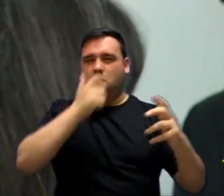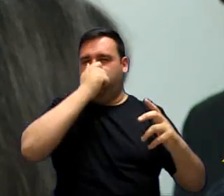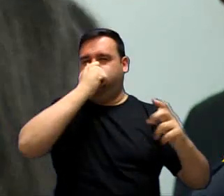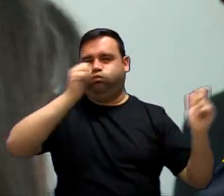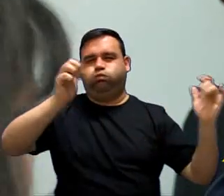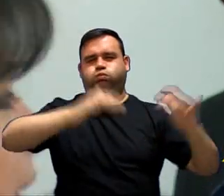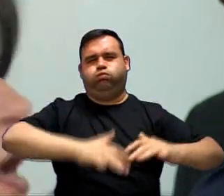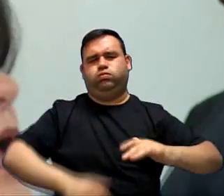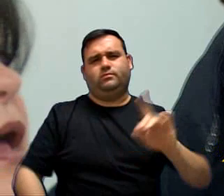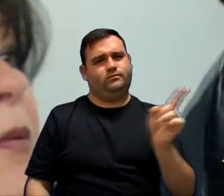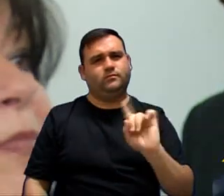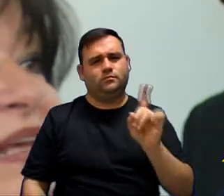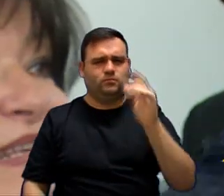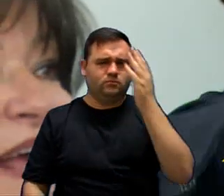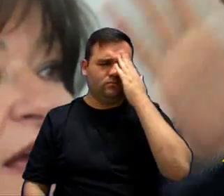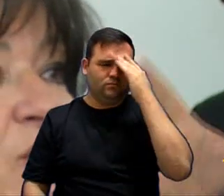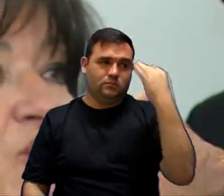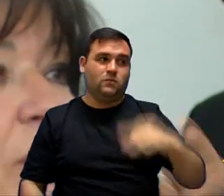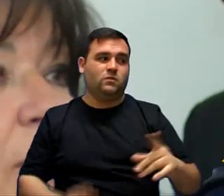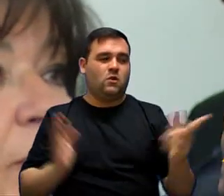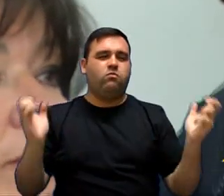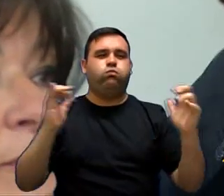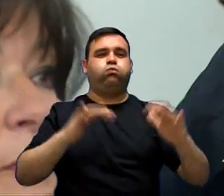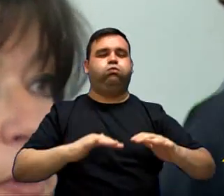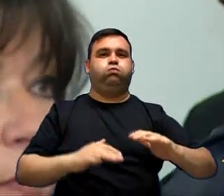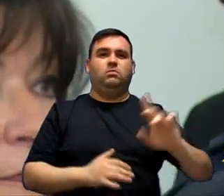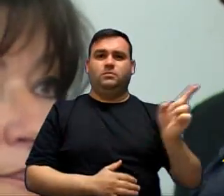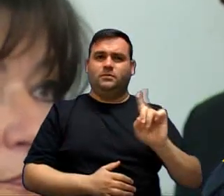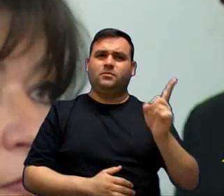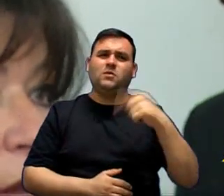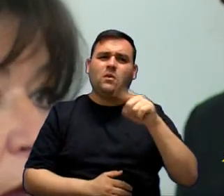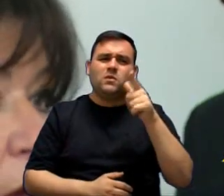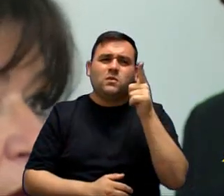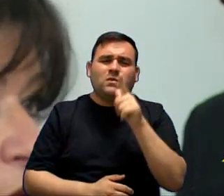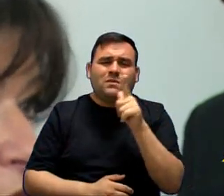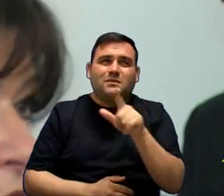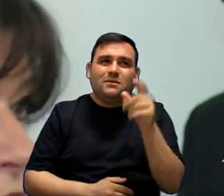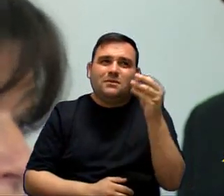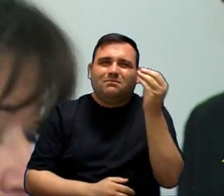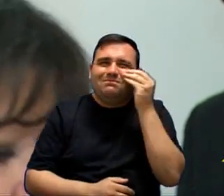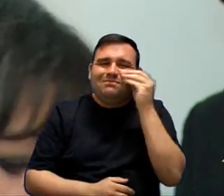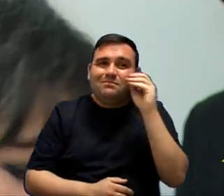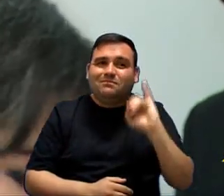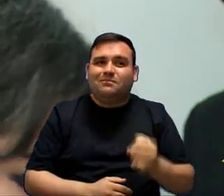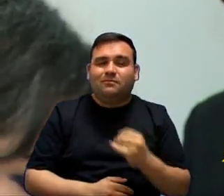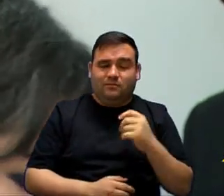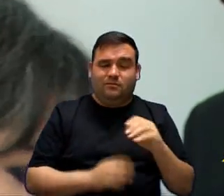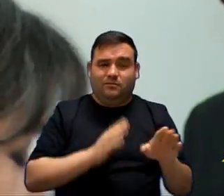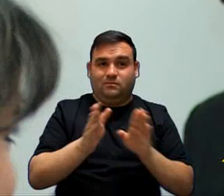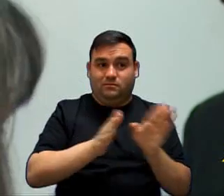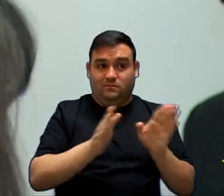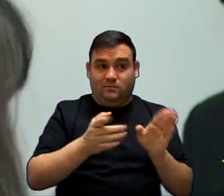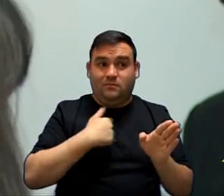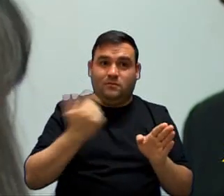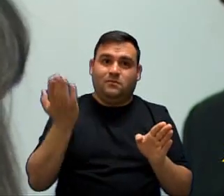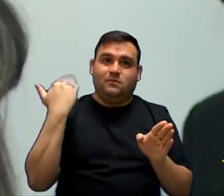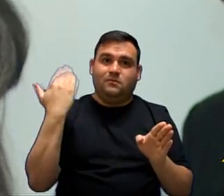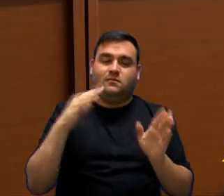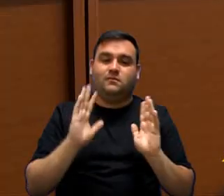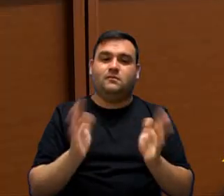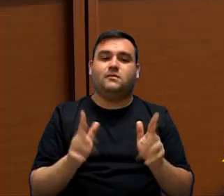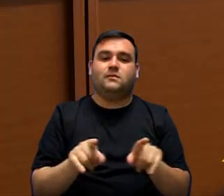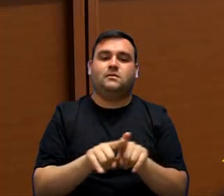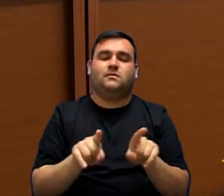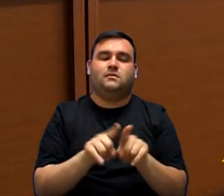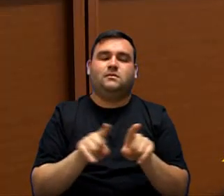aqui. Eu tenho certeza que não vai lotar, mas a gente vai gerar a oportunidade das pessoas participarem. Eu já tive essa oportunidade,